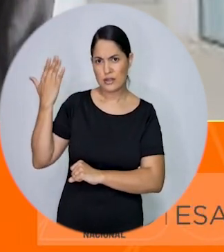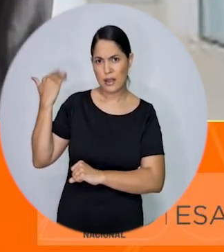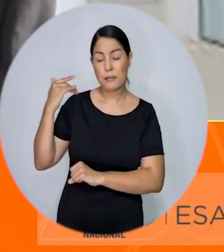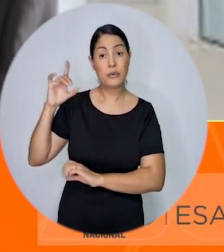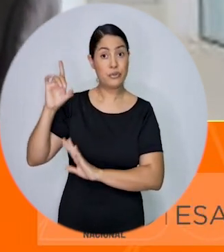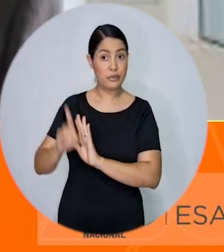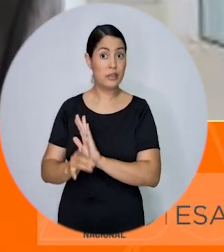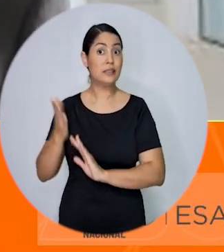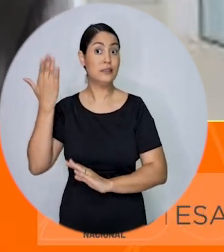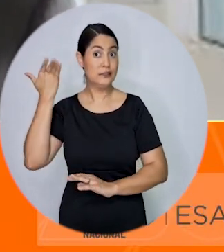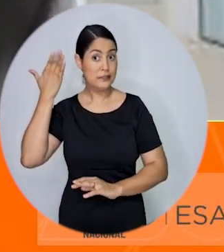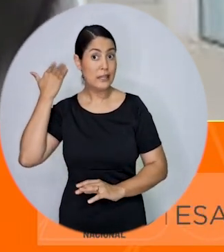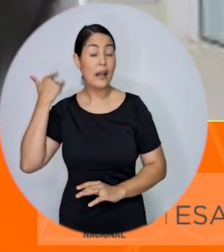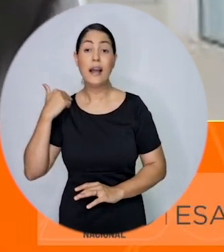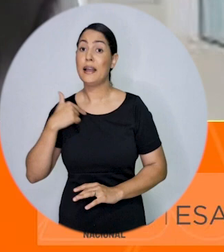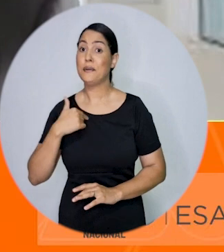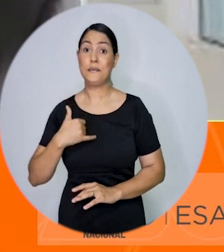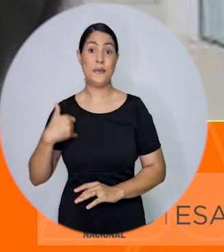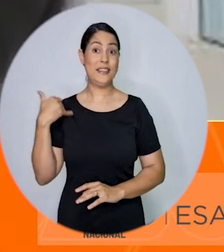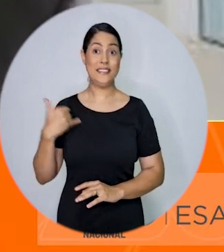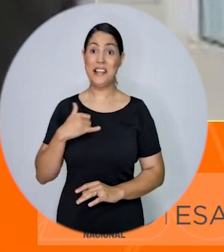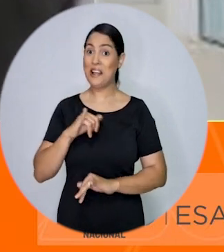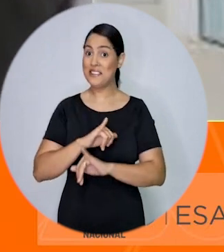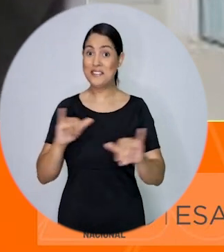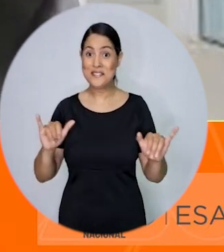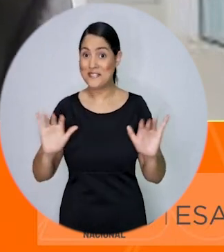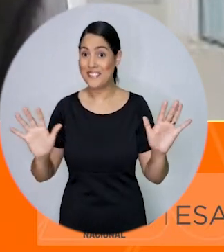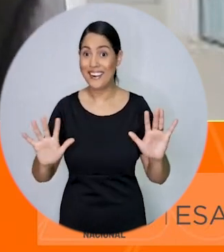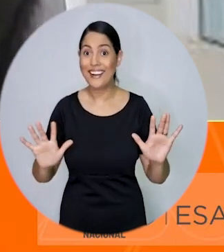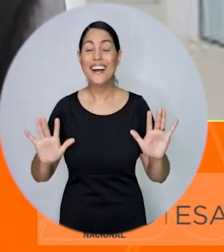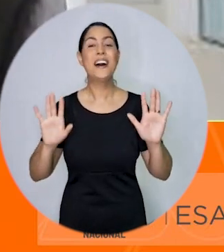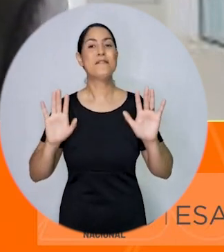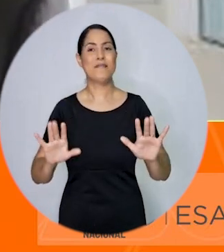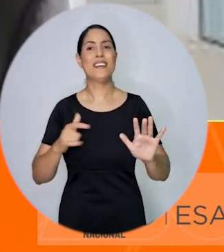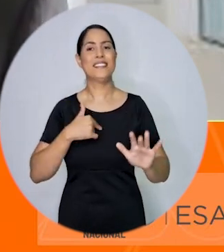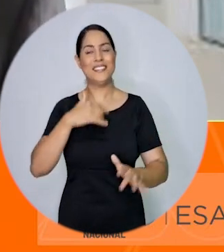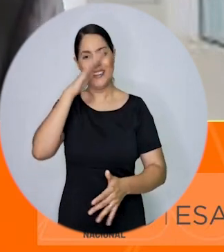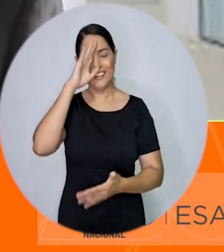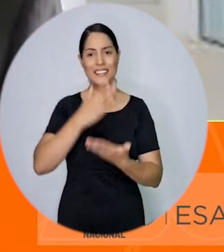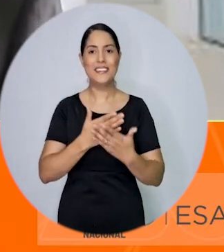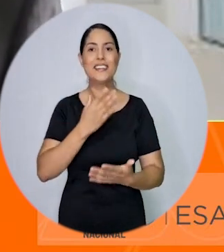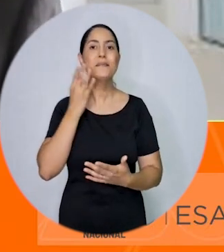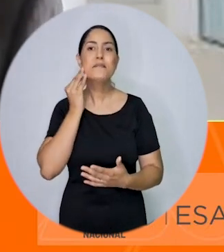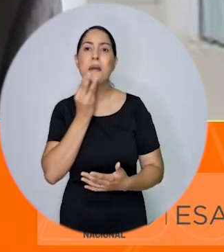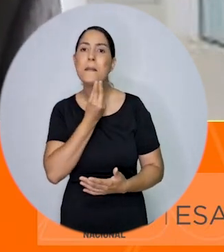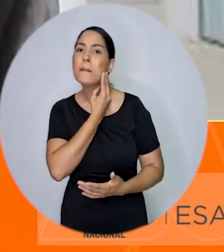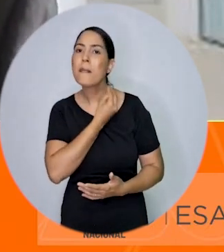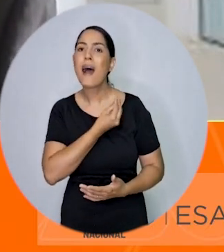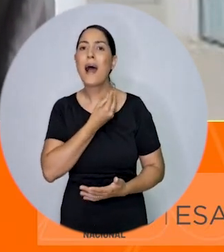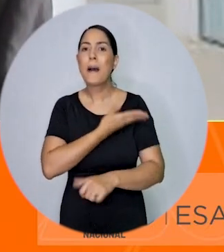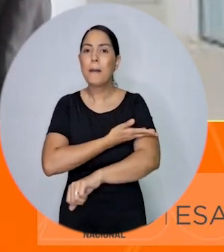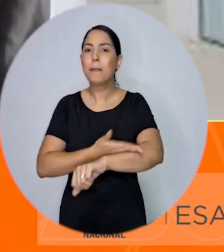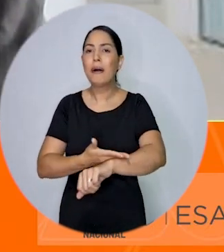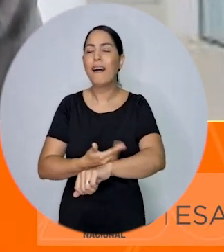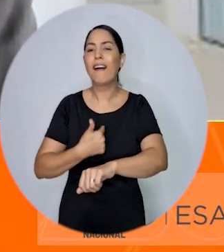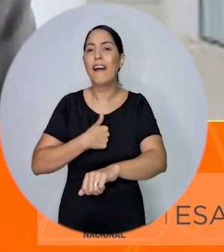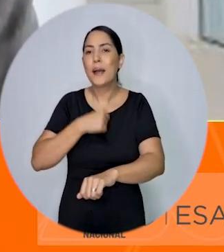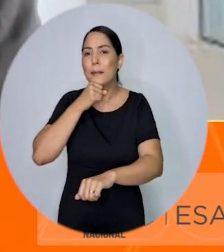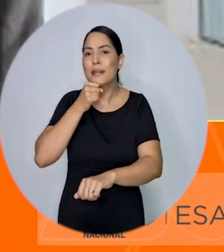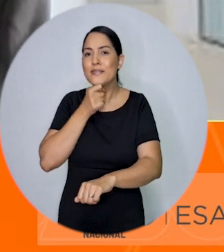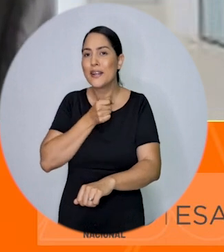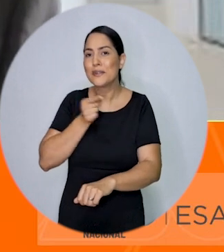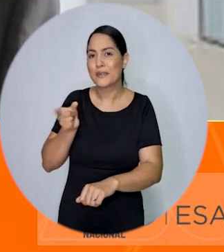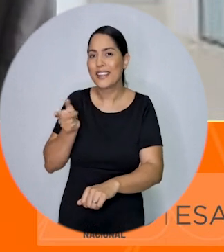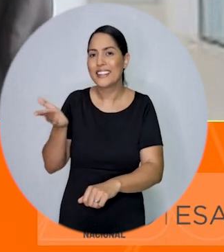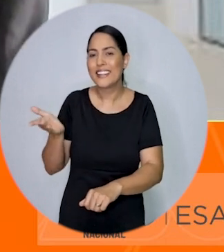se formou em Direito, olha que já vai bastante tempo, eu não vou entregar aqui a nossa idade, acredito que pela minha barba branca, talvez eu seja um